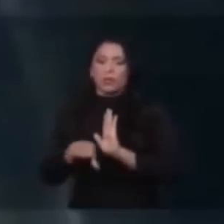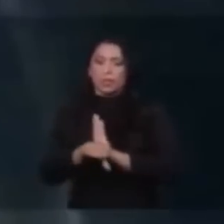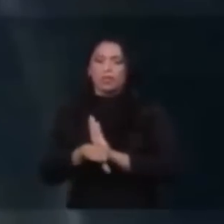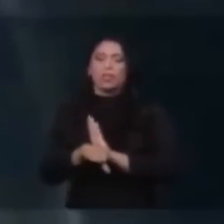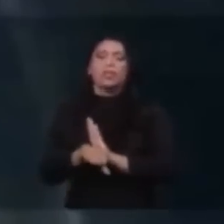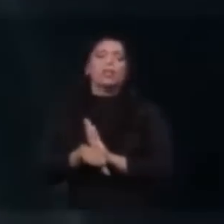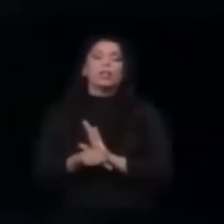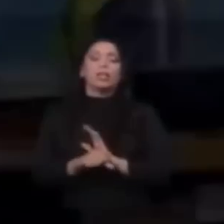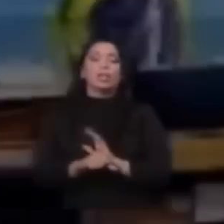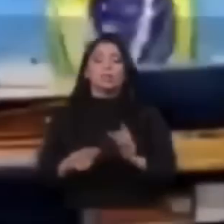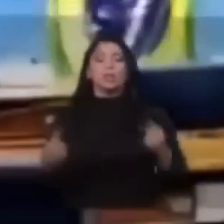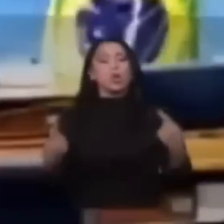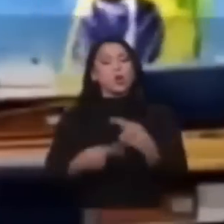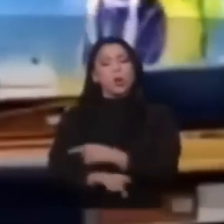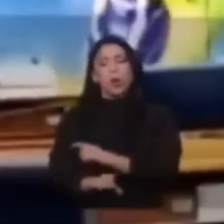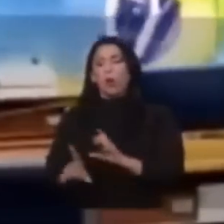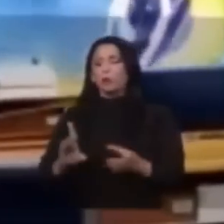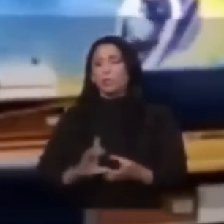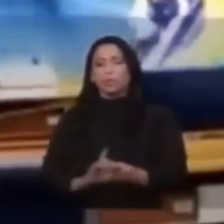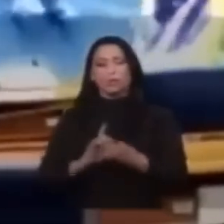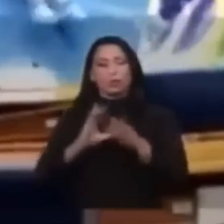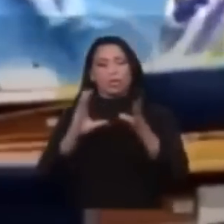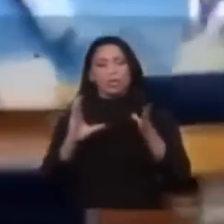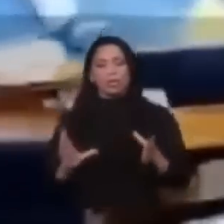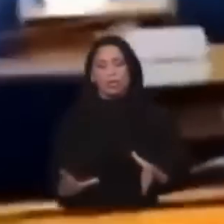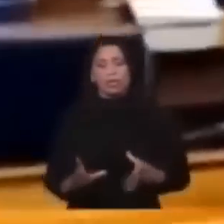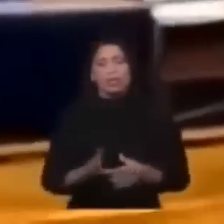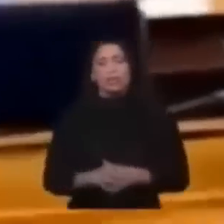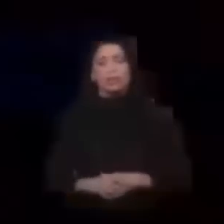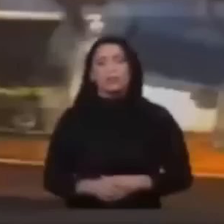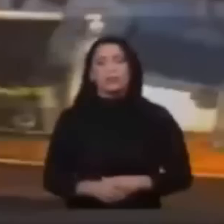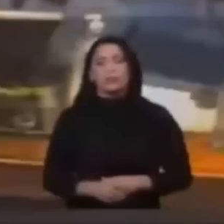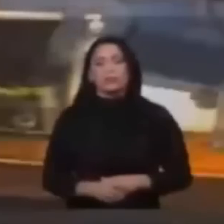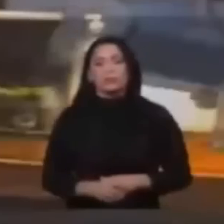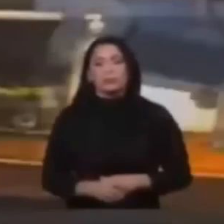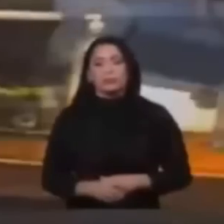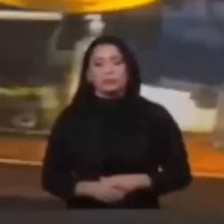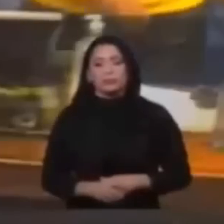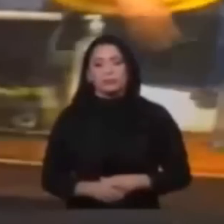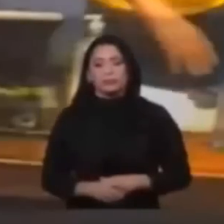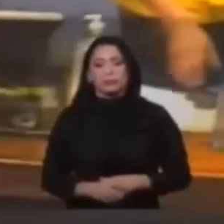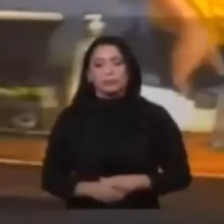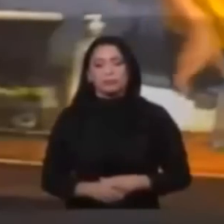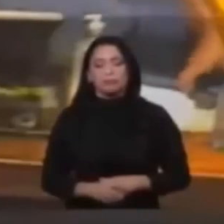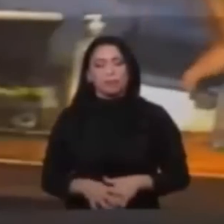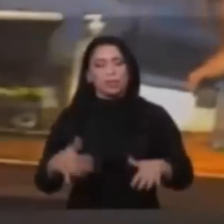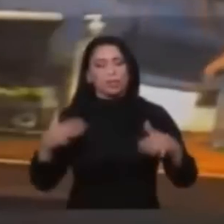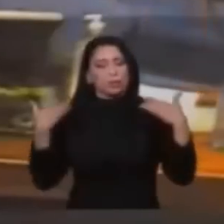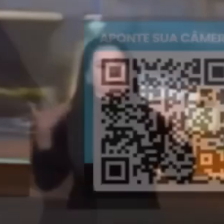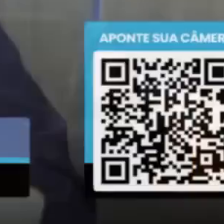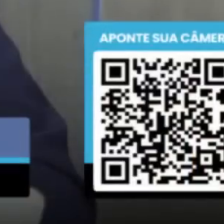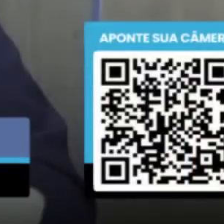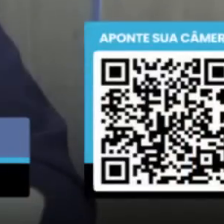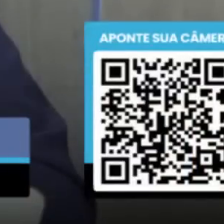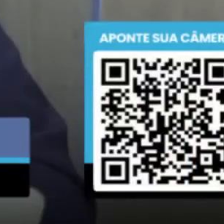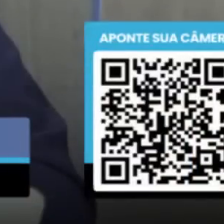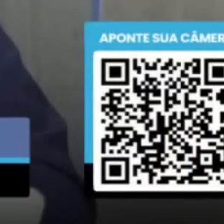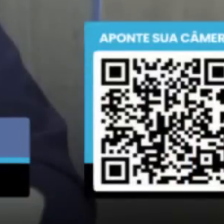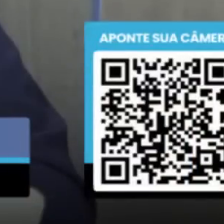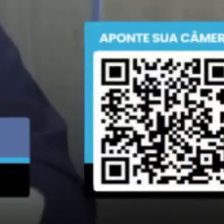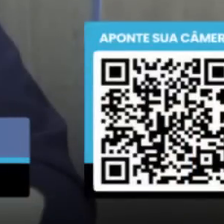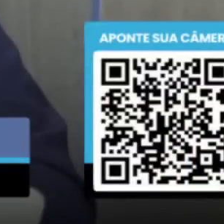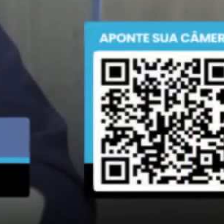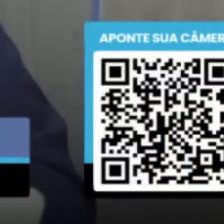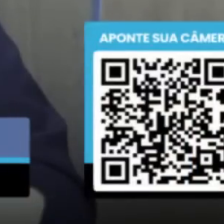atos antidemocráticos é atos realmente que está crescendo a sociedade brasileira